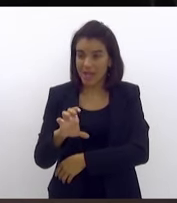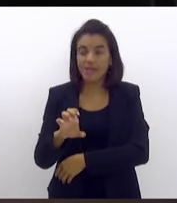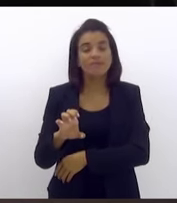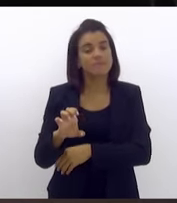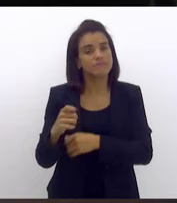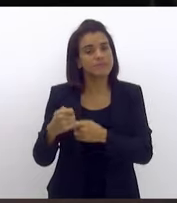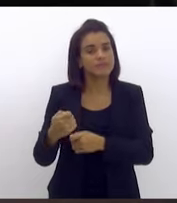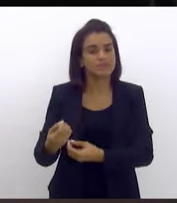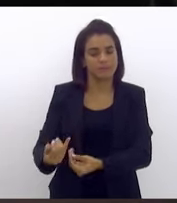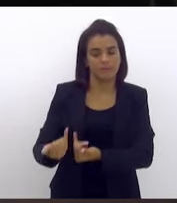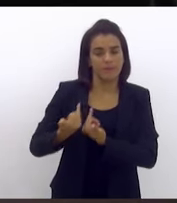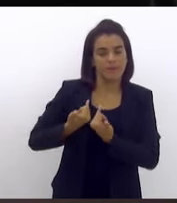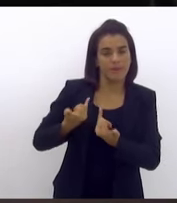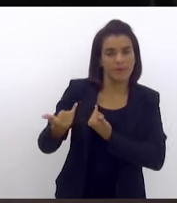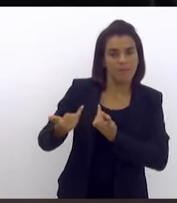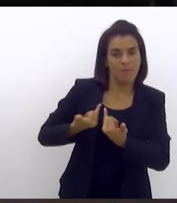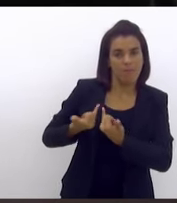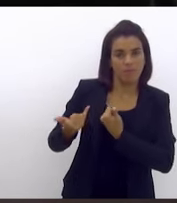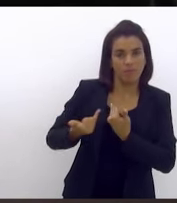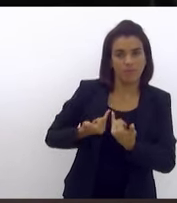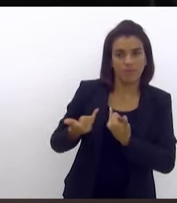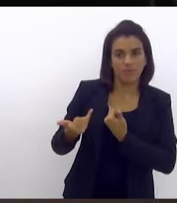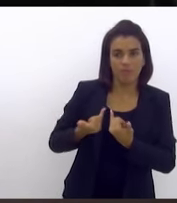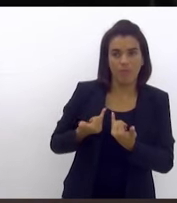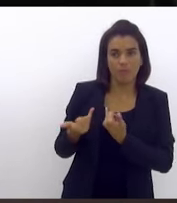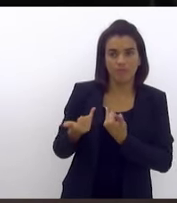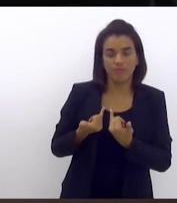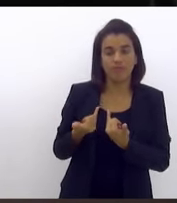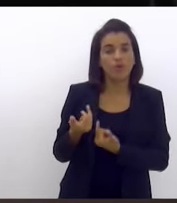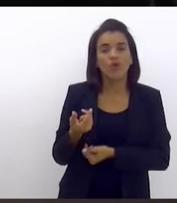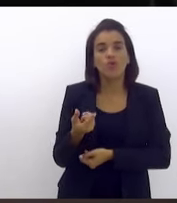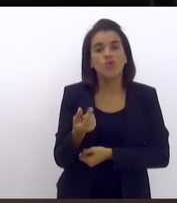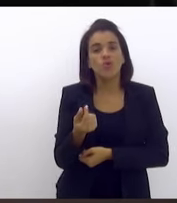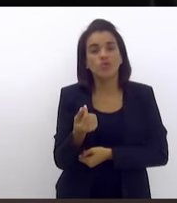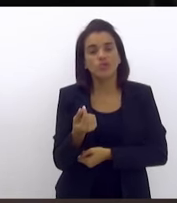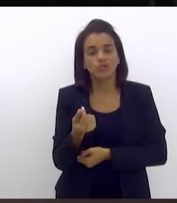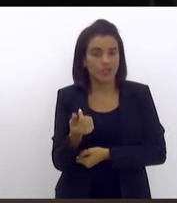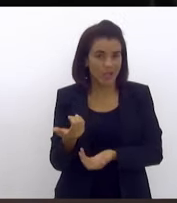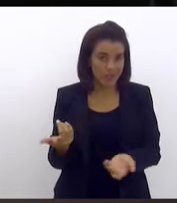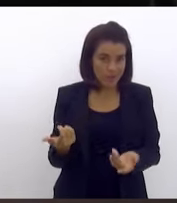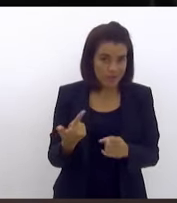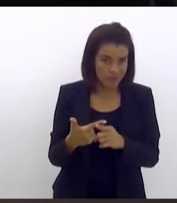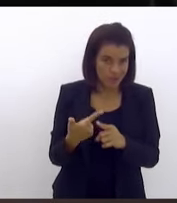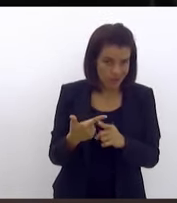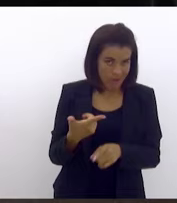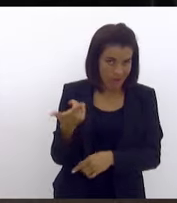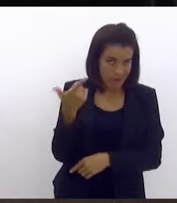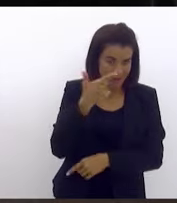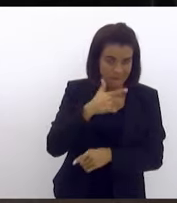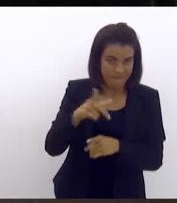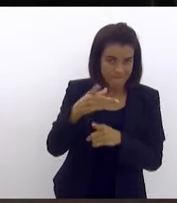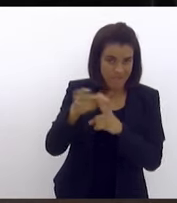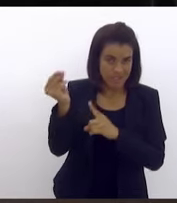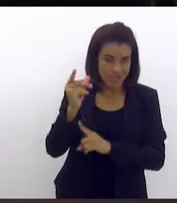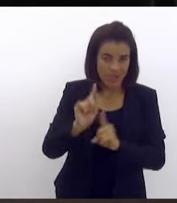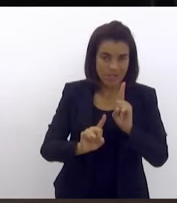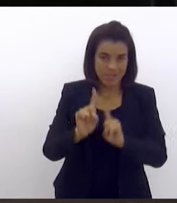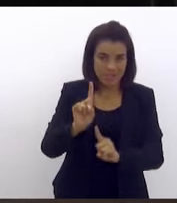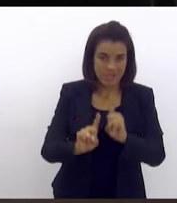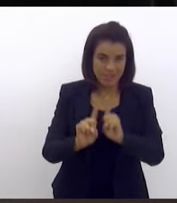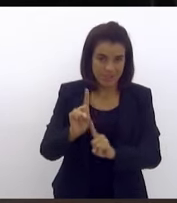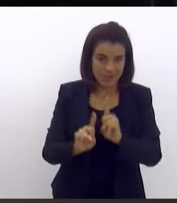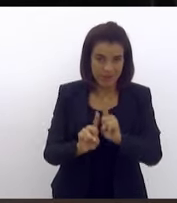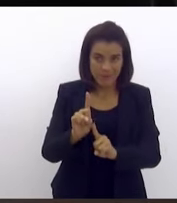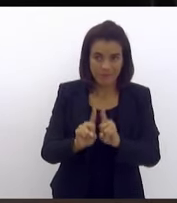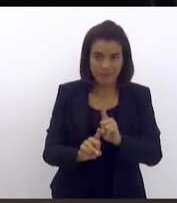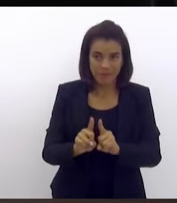deputado Paulo, de quanto por cada bloco que ganhou a licitação da SEDAI está comprando. Eles devem estar comprando